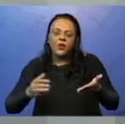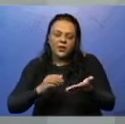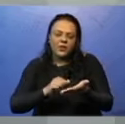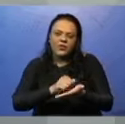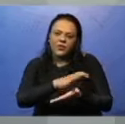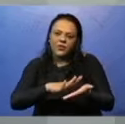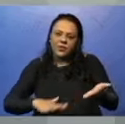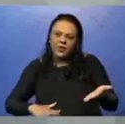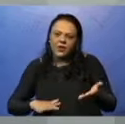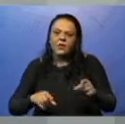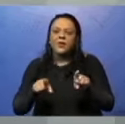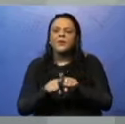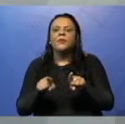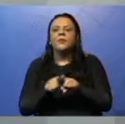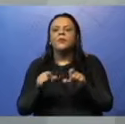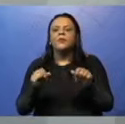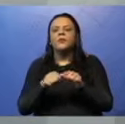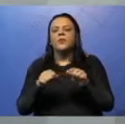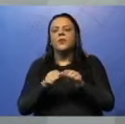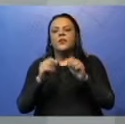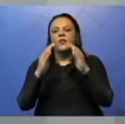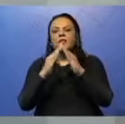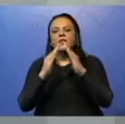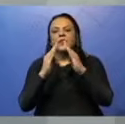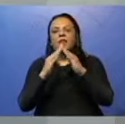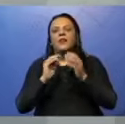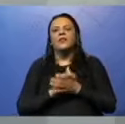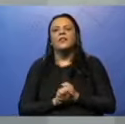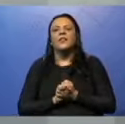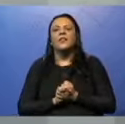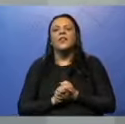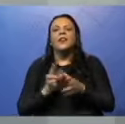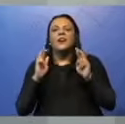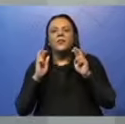propostos lá na plataforma e a gente se vê numa próxima aula. Espero que tenham gostado. Tchau, tchau!